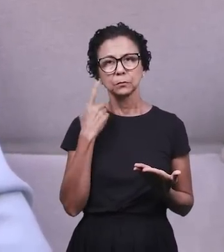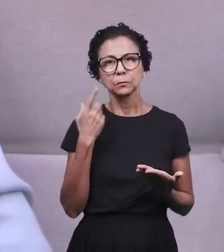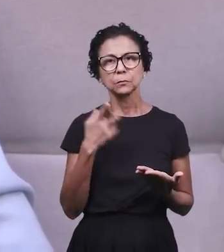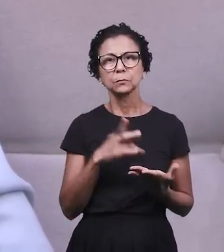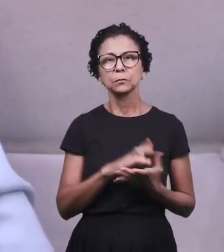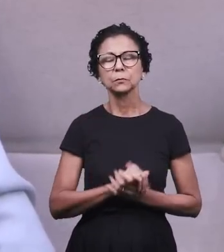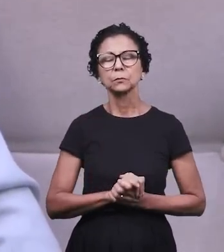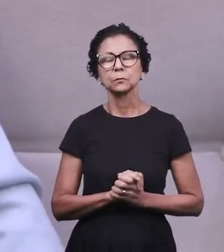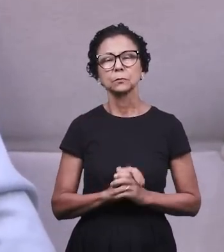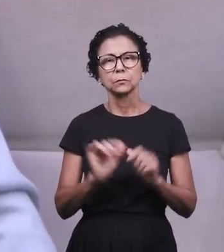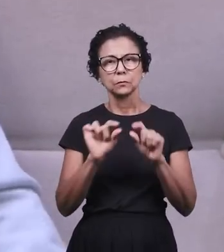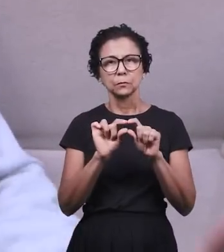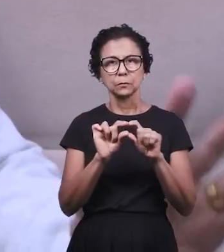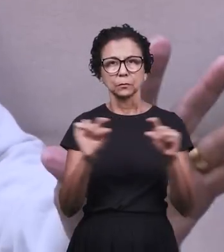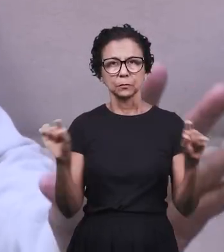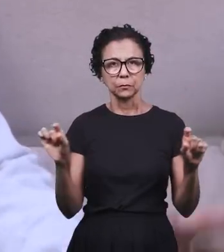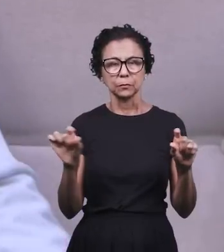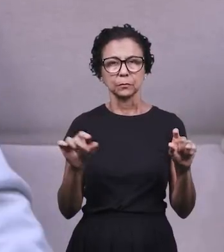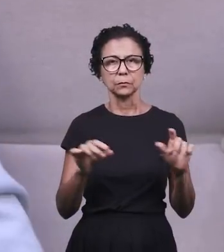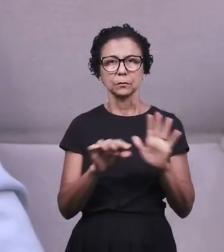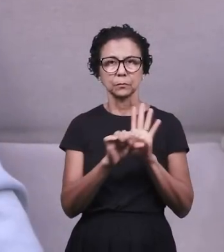já na primeira expressão, né, desses